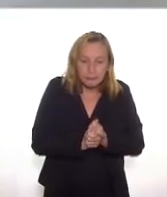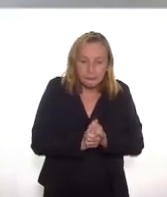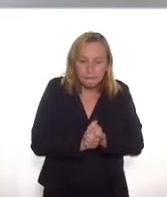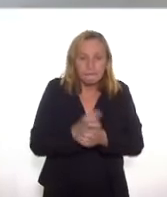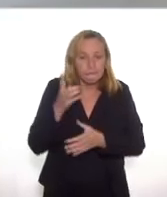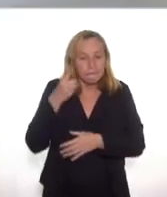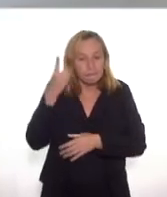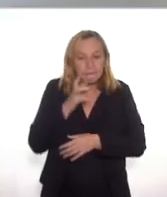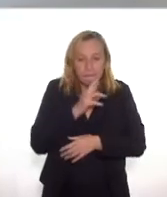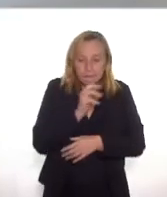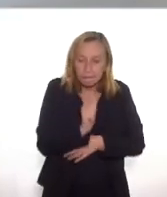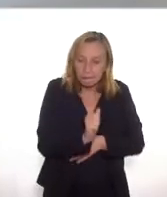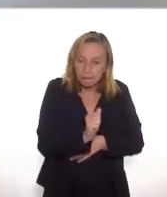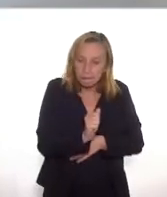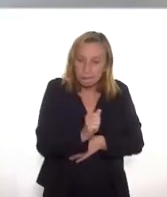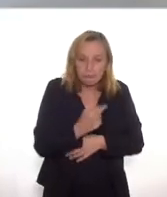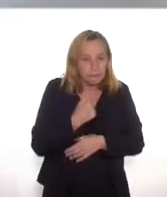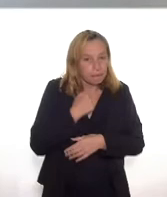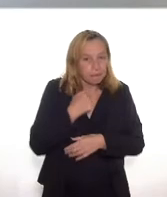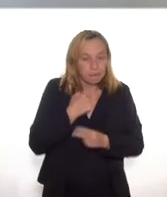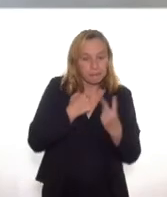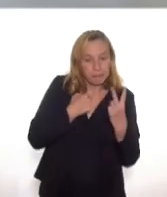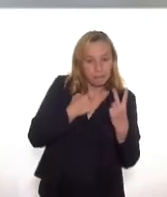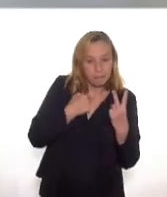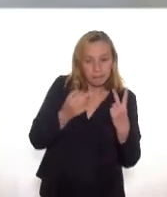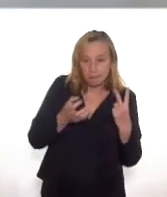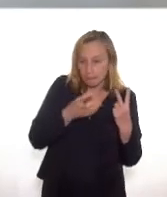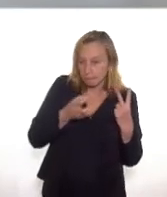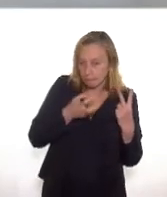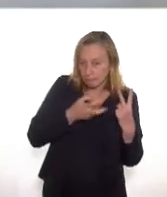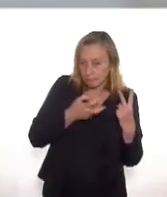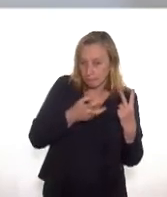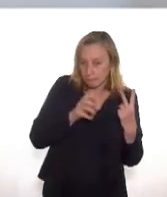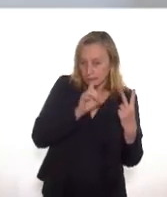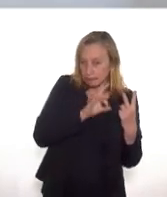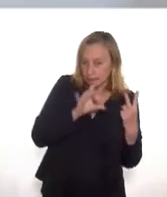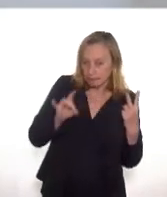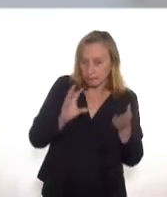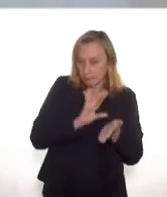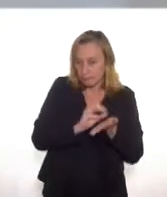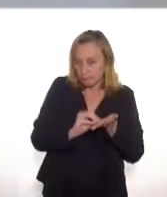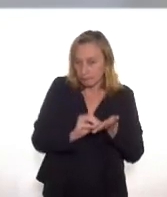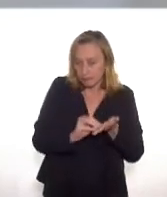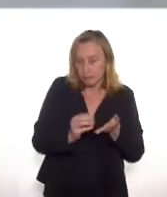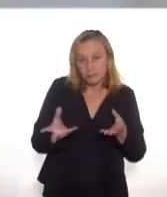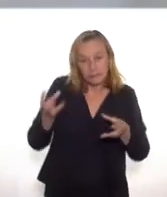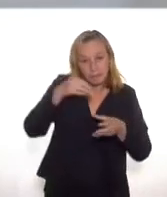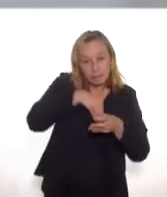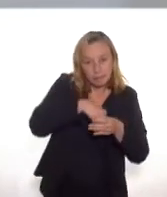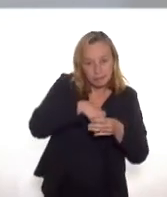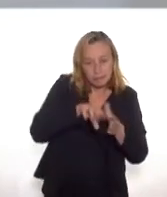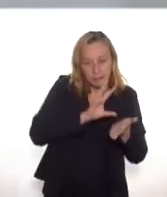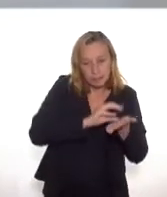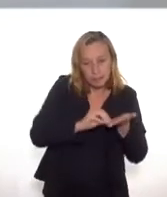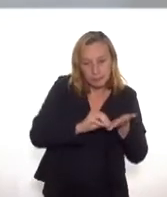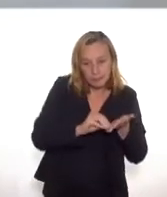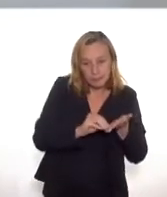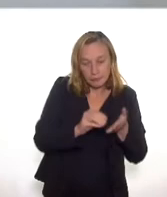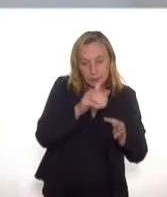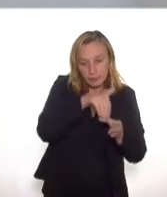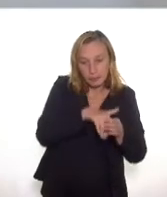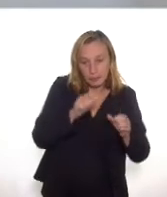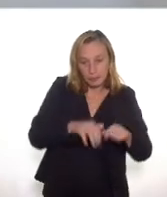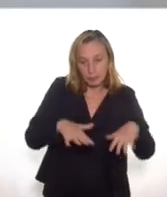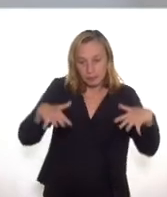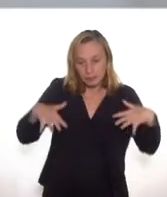Deputado Rodrigo, nós só podemos ter duas urgências em cada pauta. E ele foi incluído na pauta, votado no plenário, por